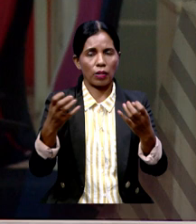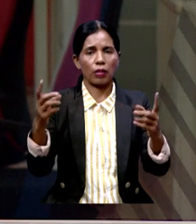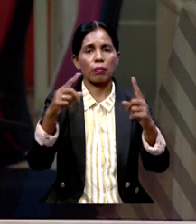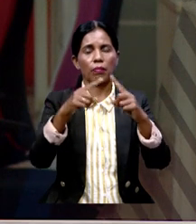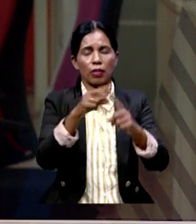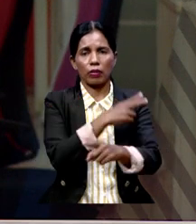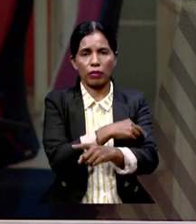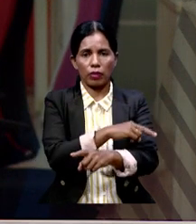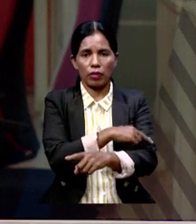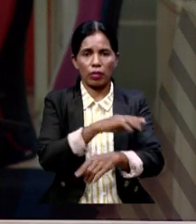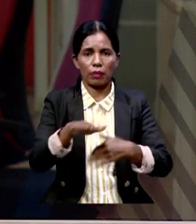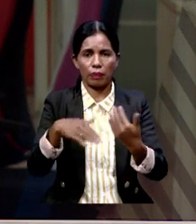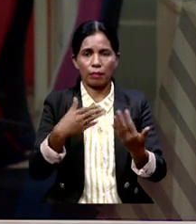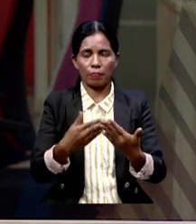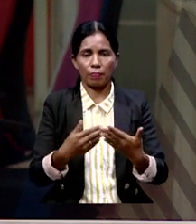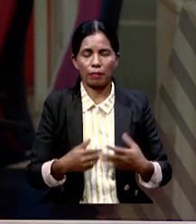saúde será.